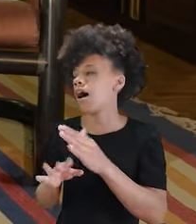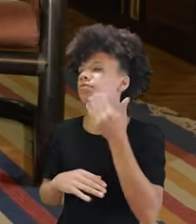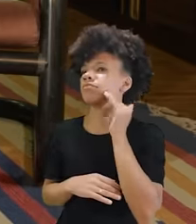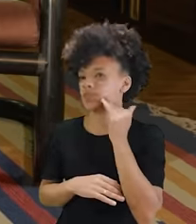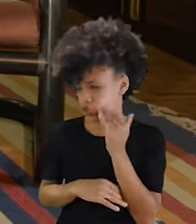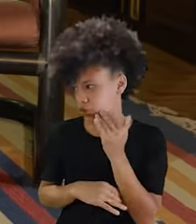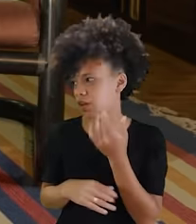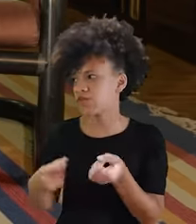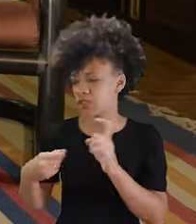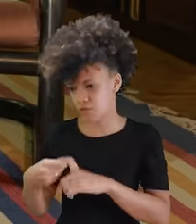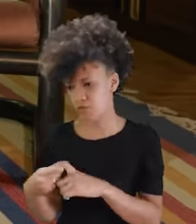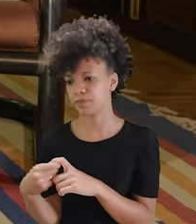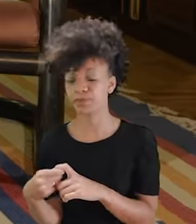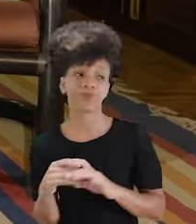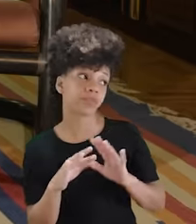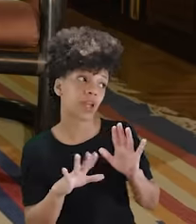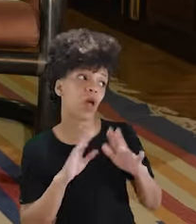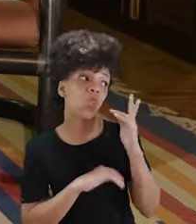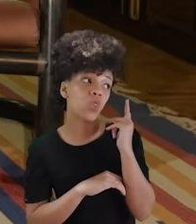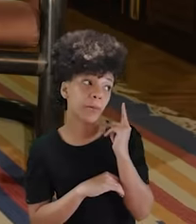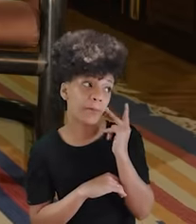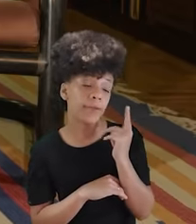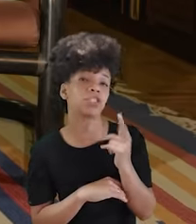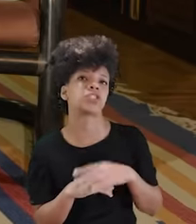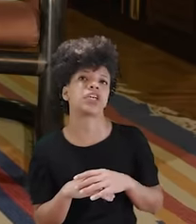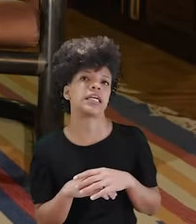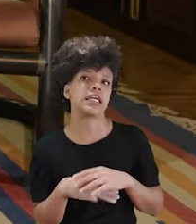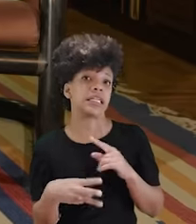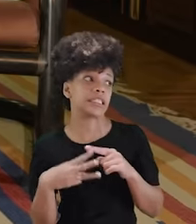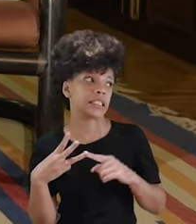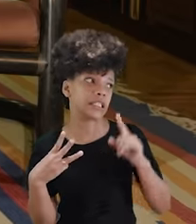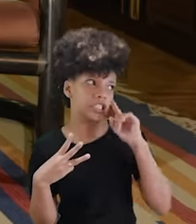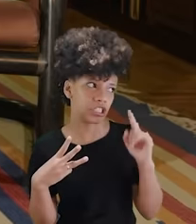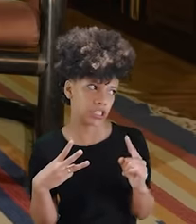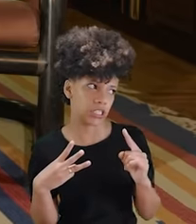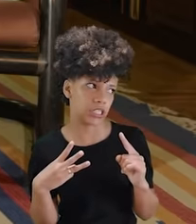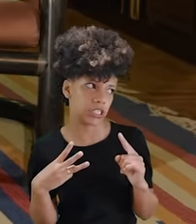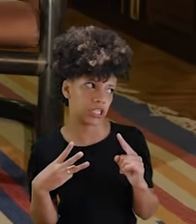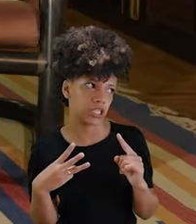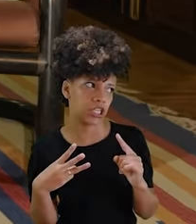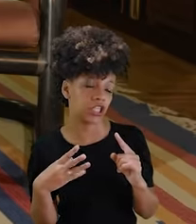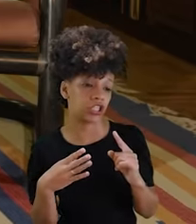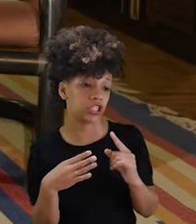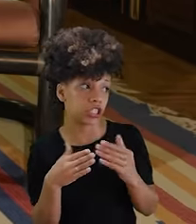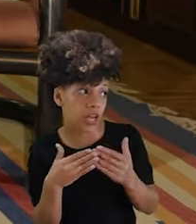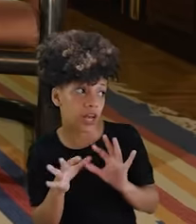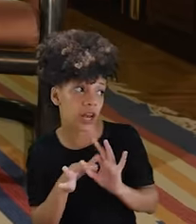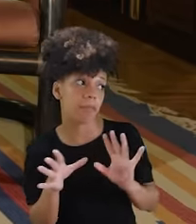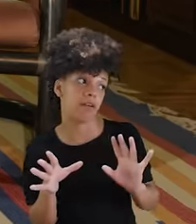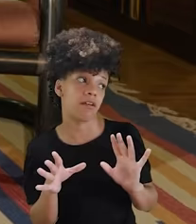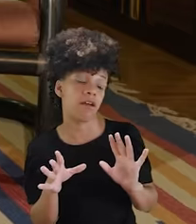três dias de com fecha o livro tá E aí a empresa te dar o voo para retornar para o terminal do